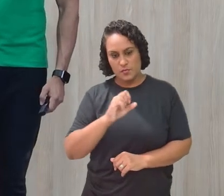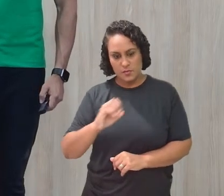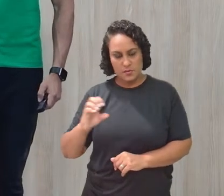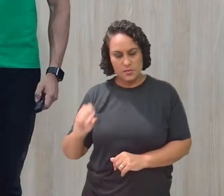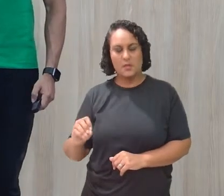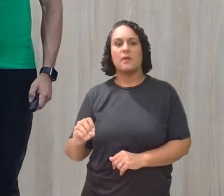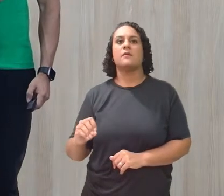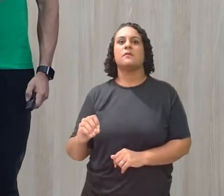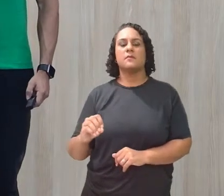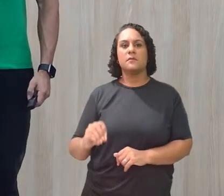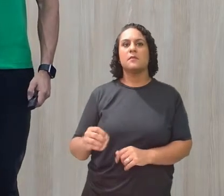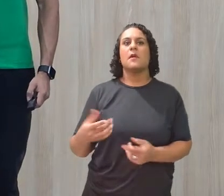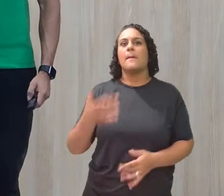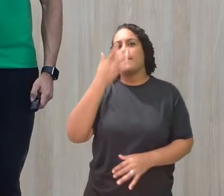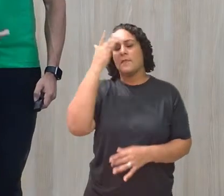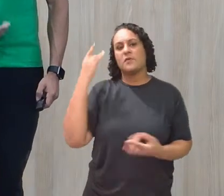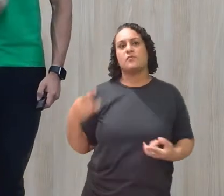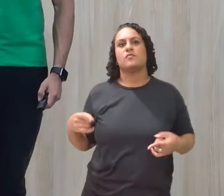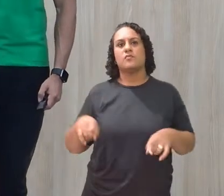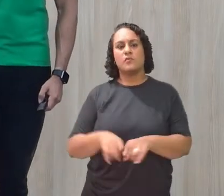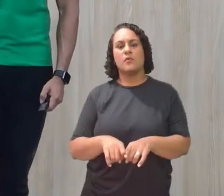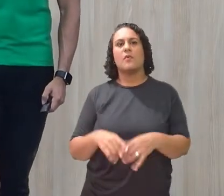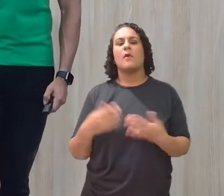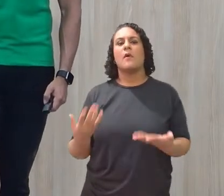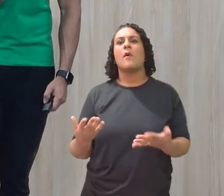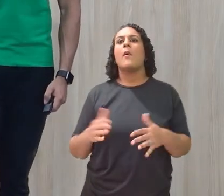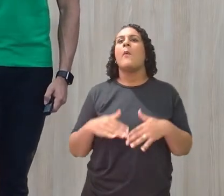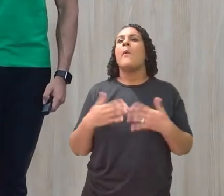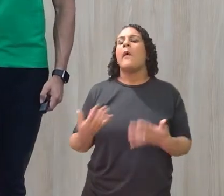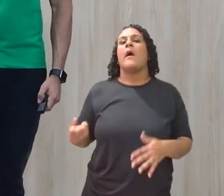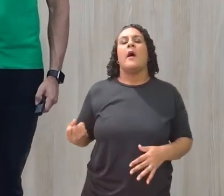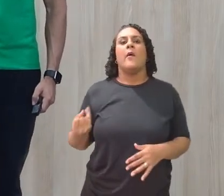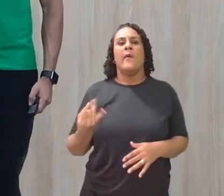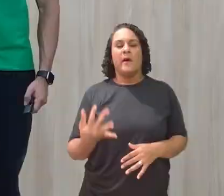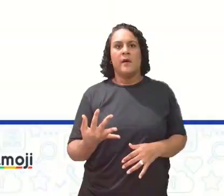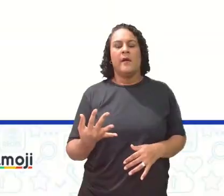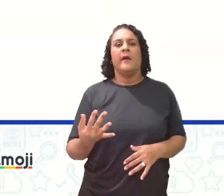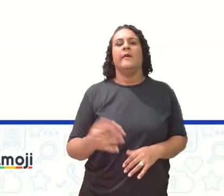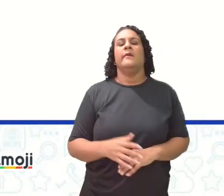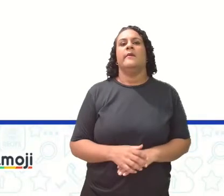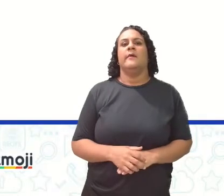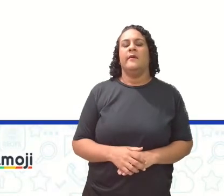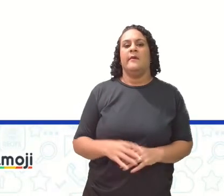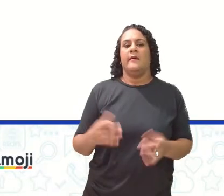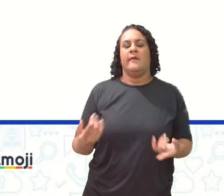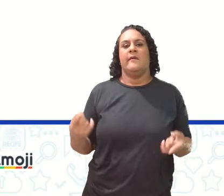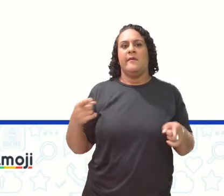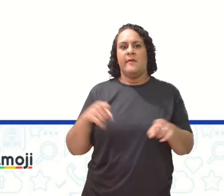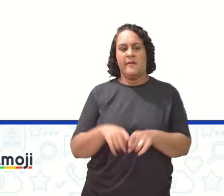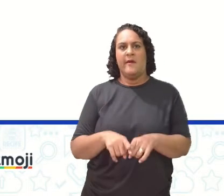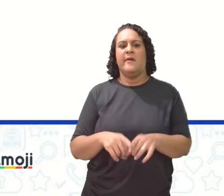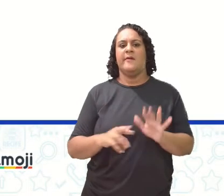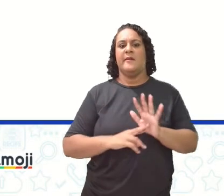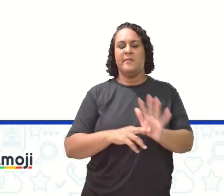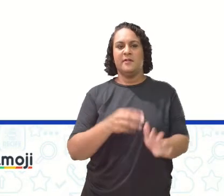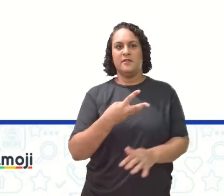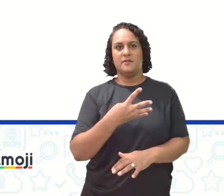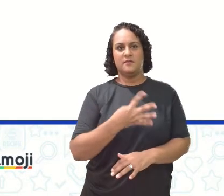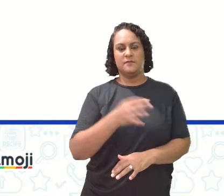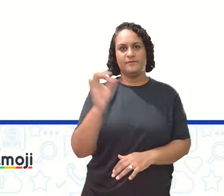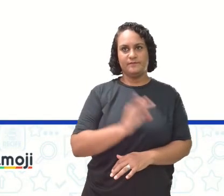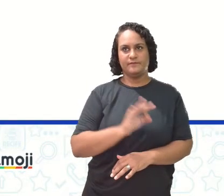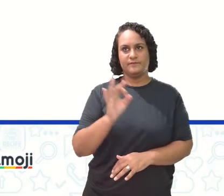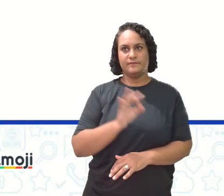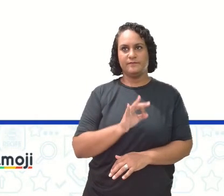saber quanto vale aí, qual é a quantidade de sócios que representa esses 34%. Então eu